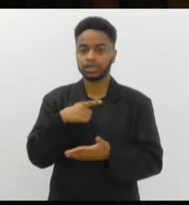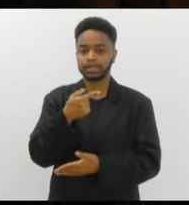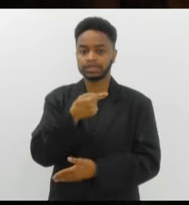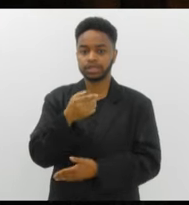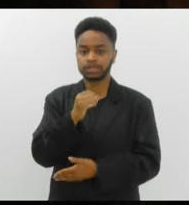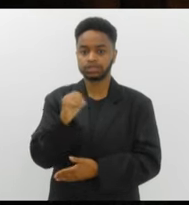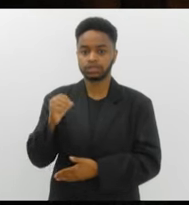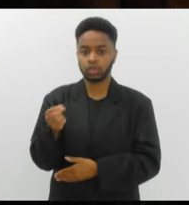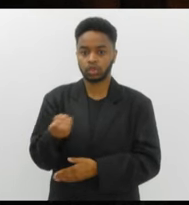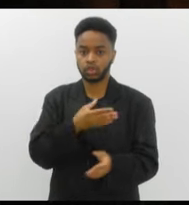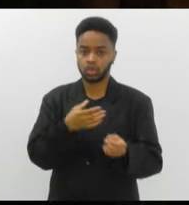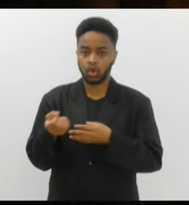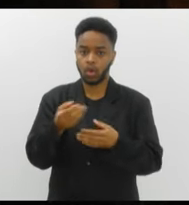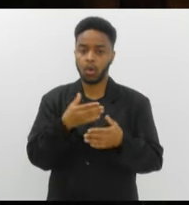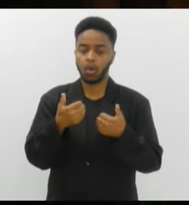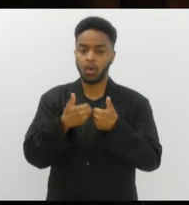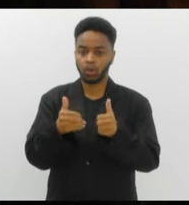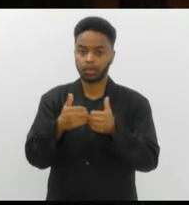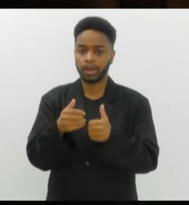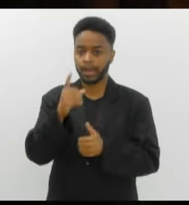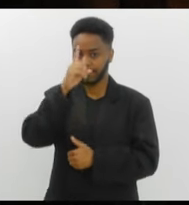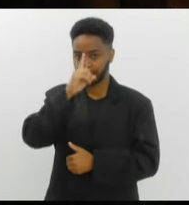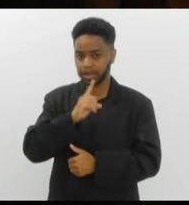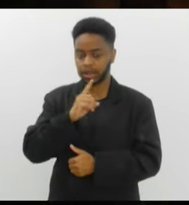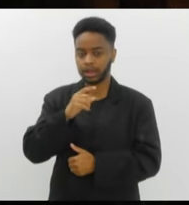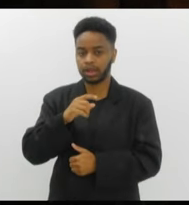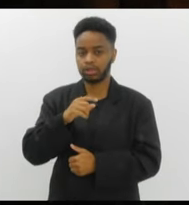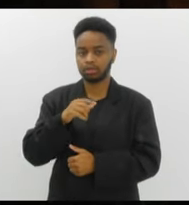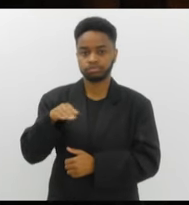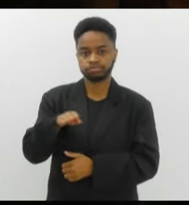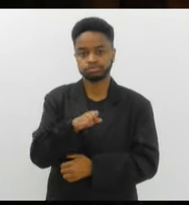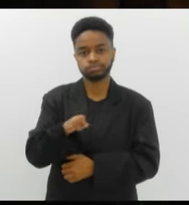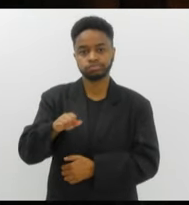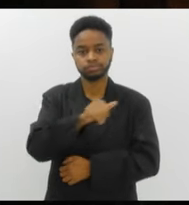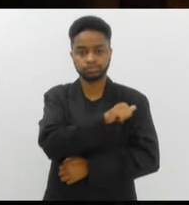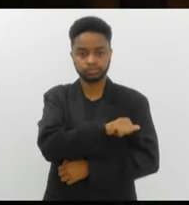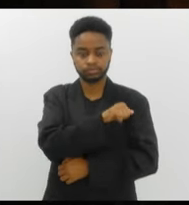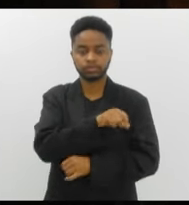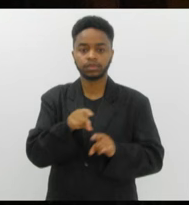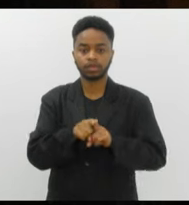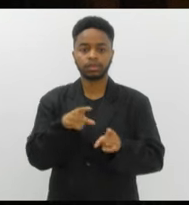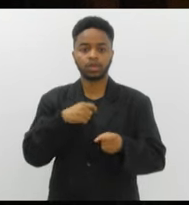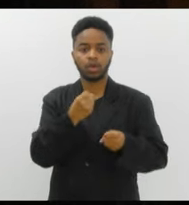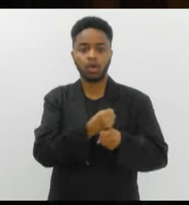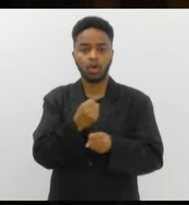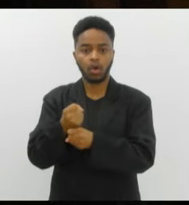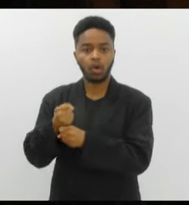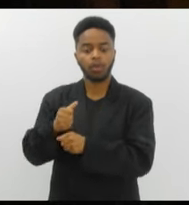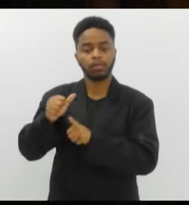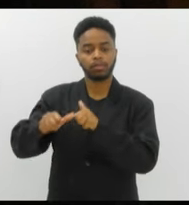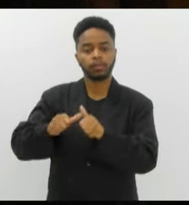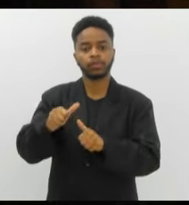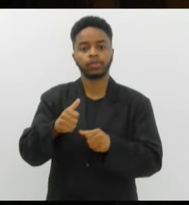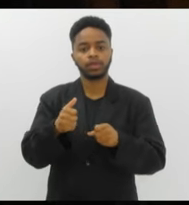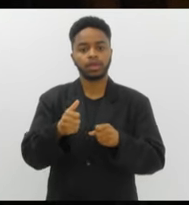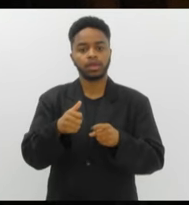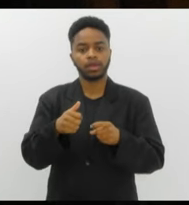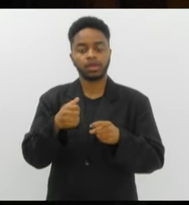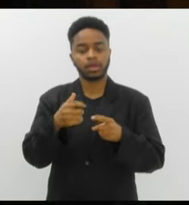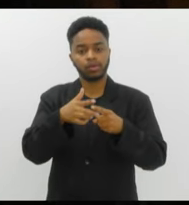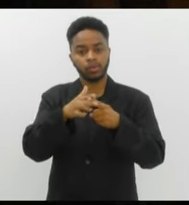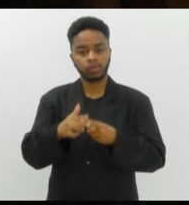novos, os amarelinhos que circulam pela cidade do Rio de Janeiro, com a Transoeste toda requalificada, com todas as estações reformadas,